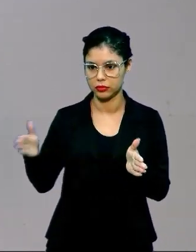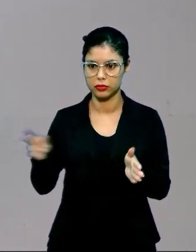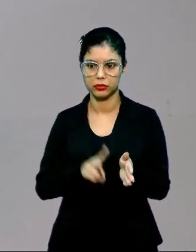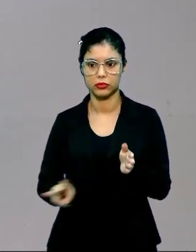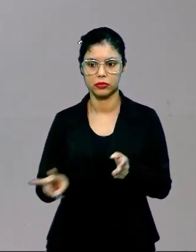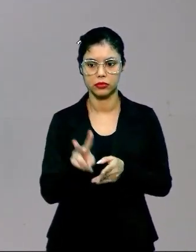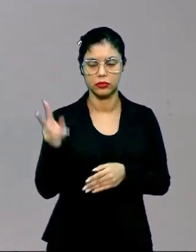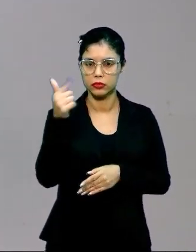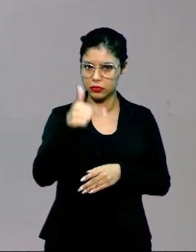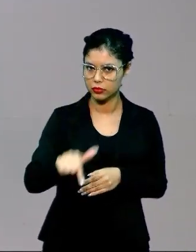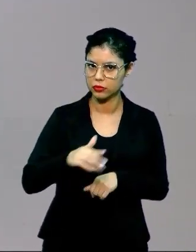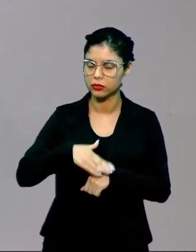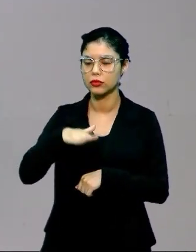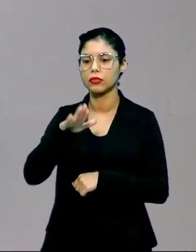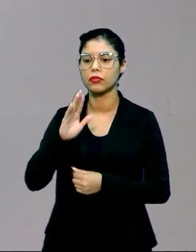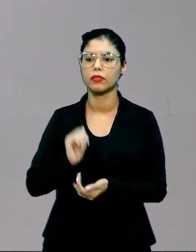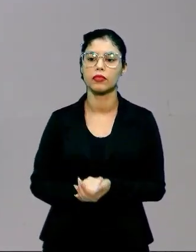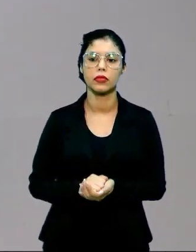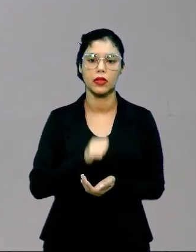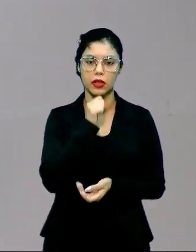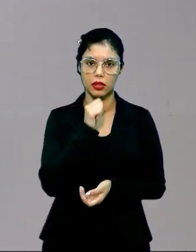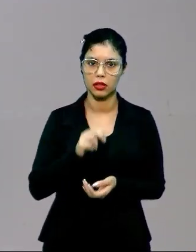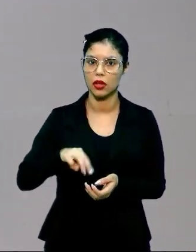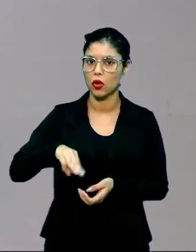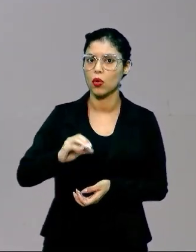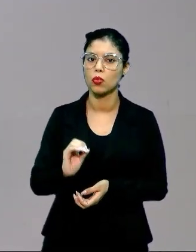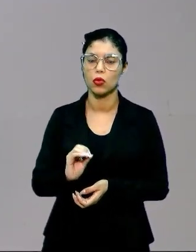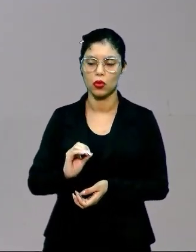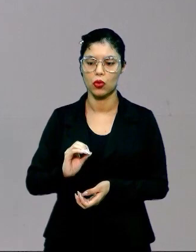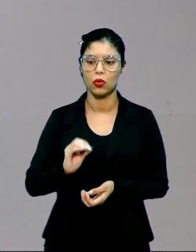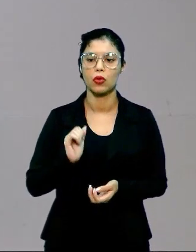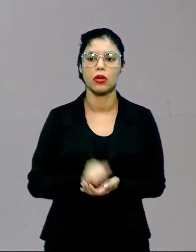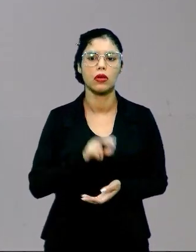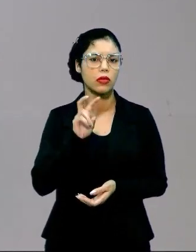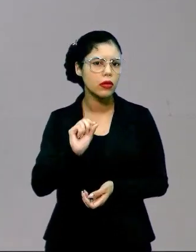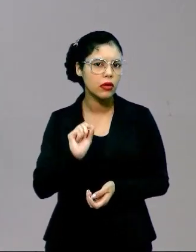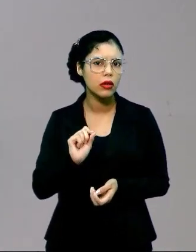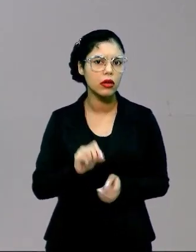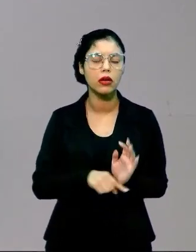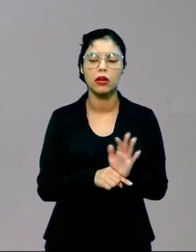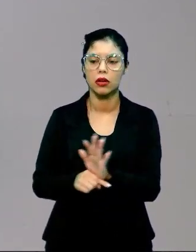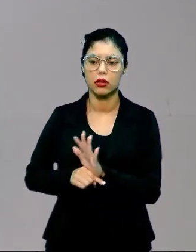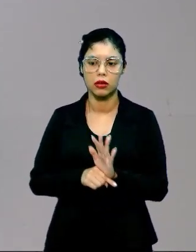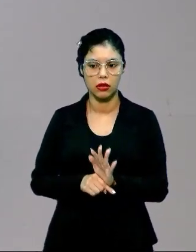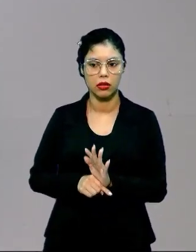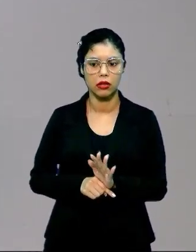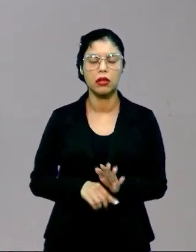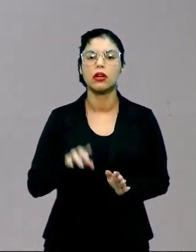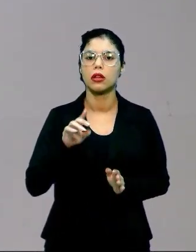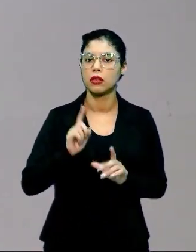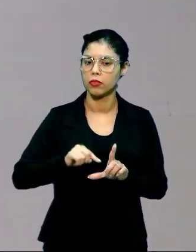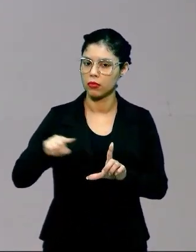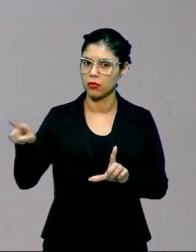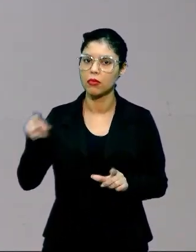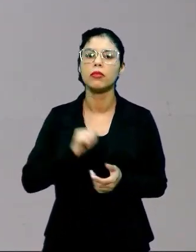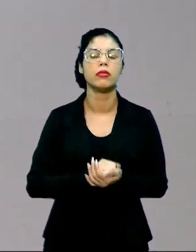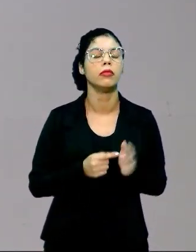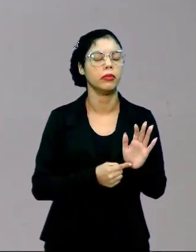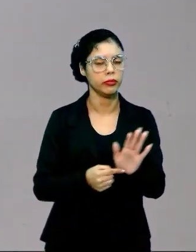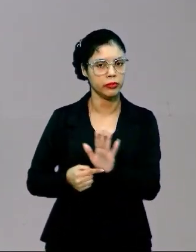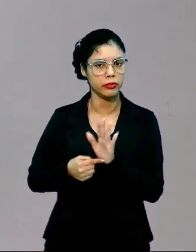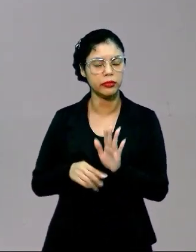Aquele que se repete mais torna-se a moda. Moda não é o que está em evidência? Evidência, na estatística, é o que mais